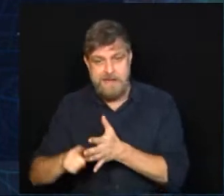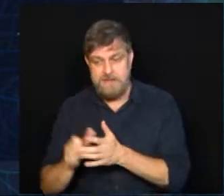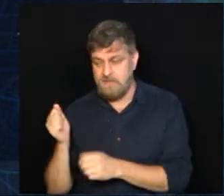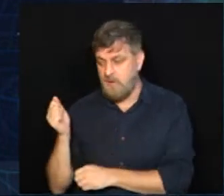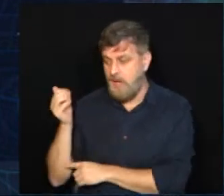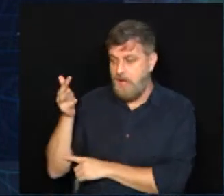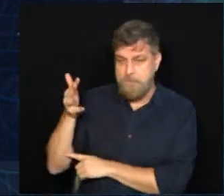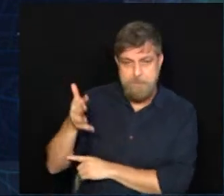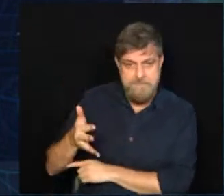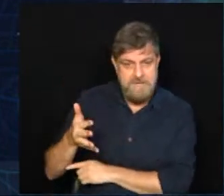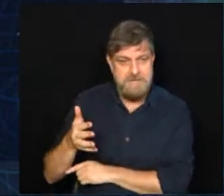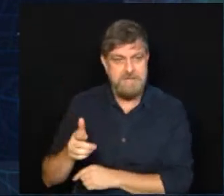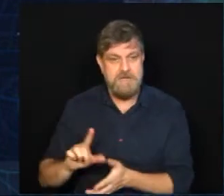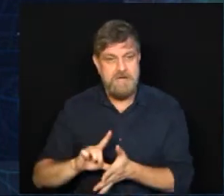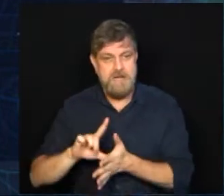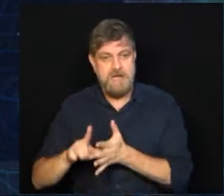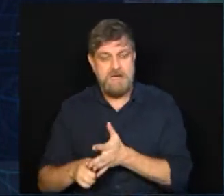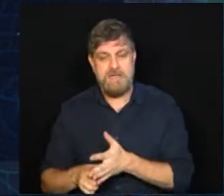11.989, Americana